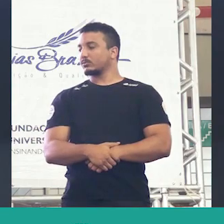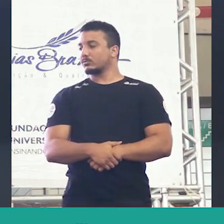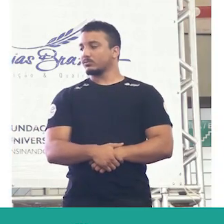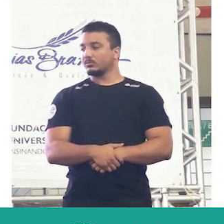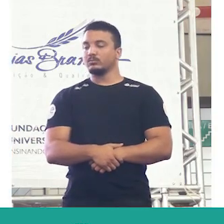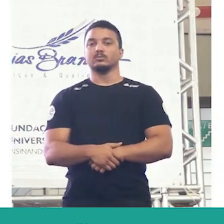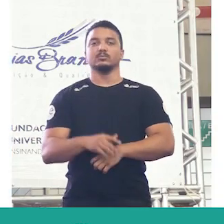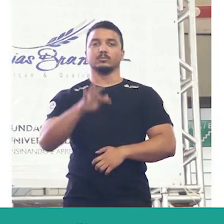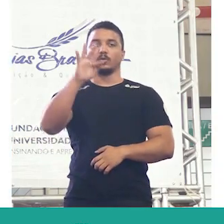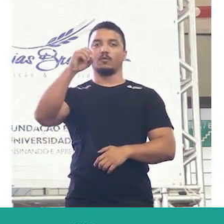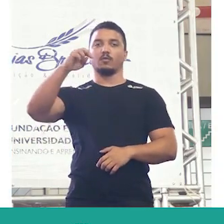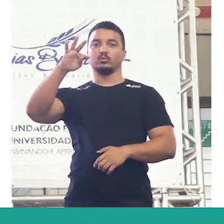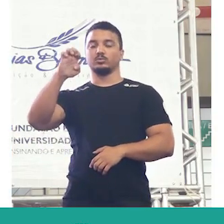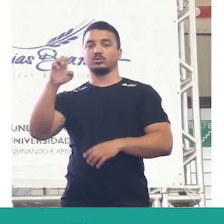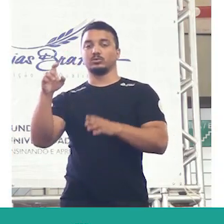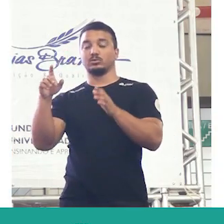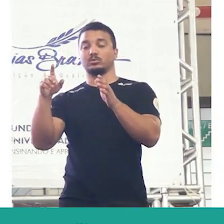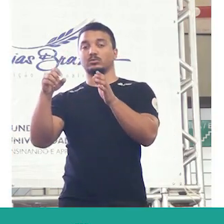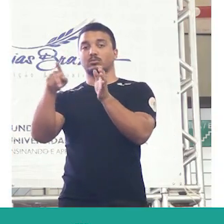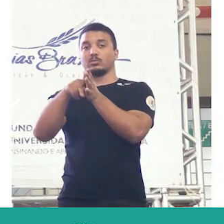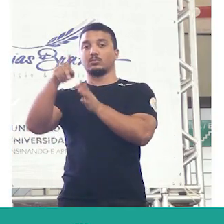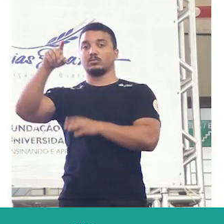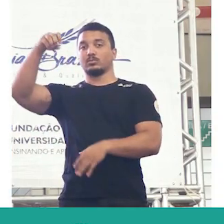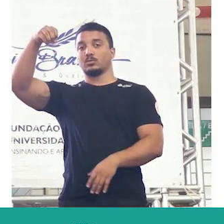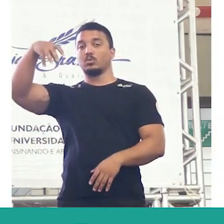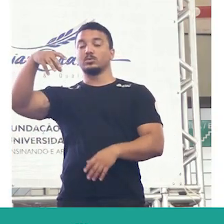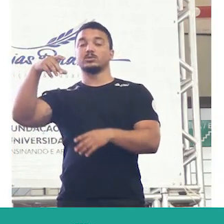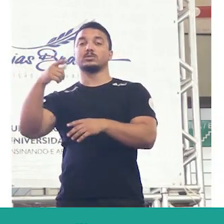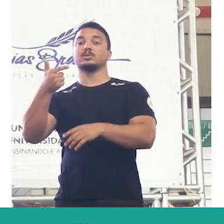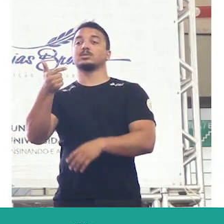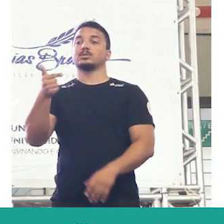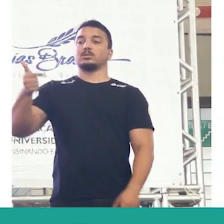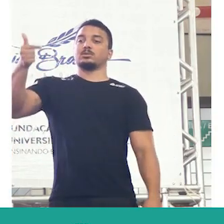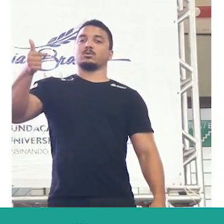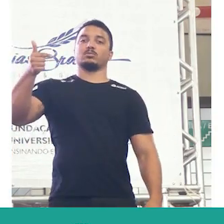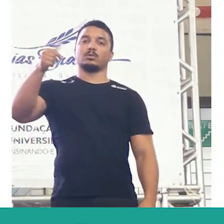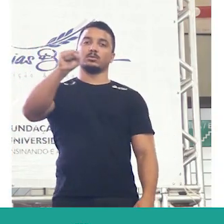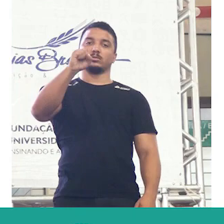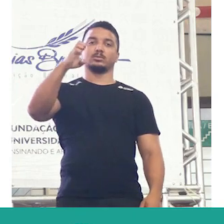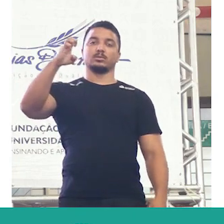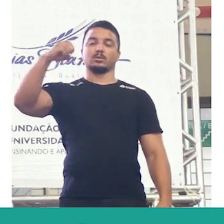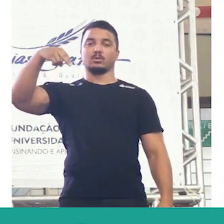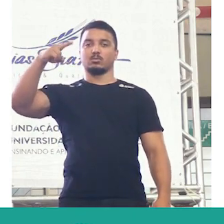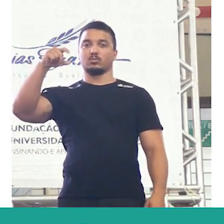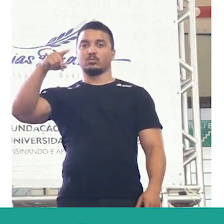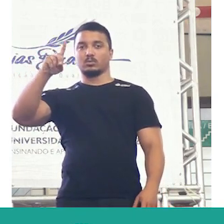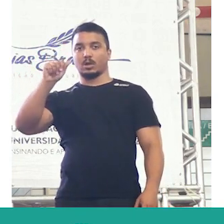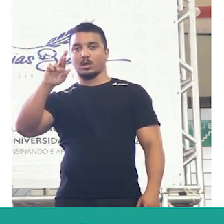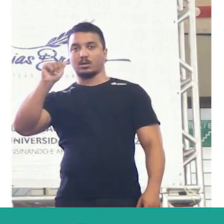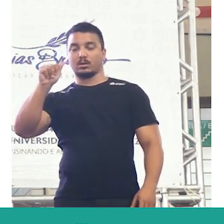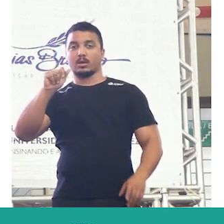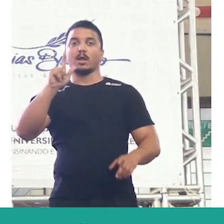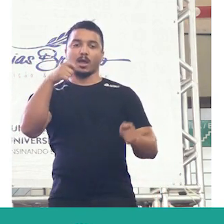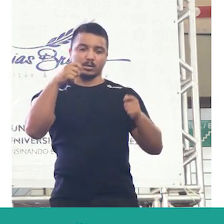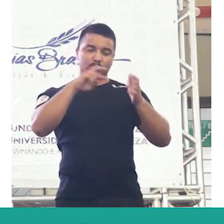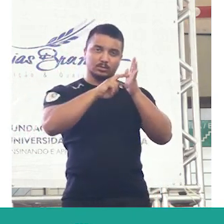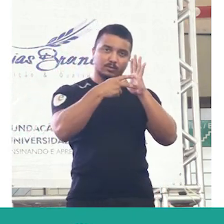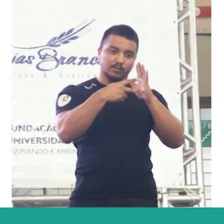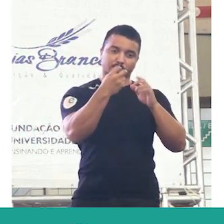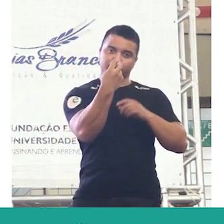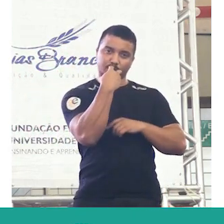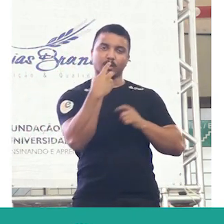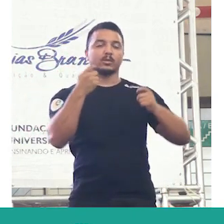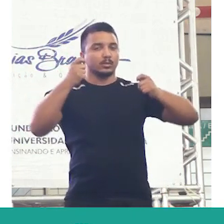lá. Fonte de luz secundária é aquela que é visível, mas necessita